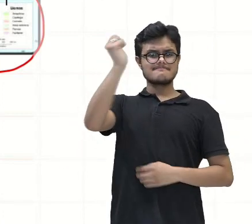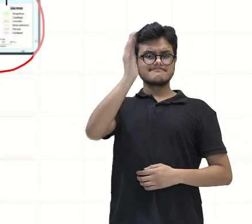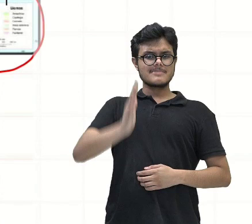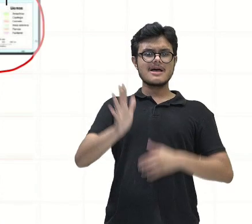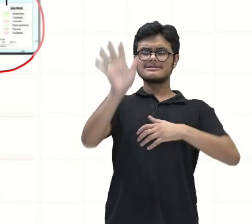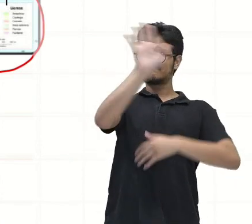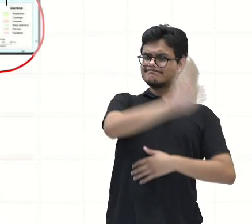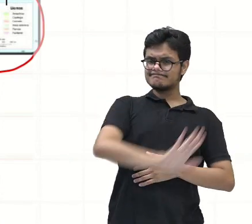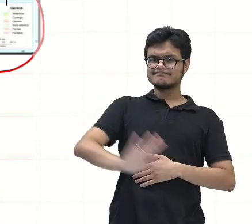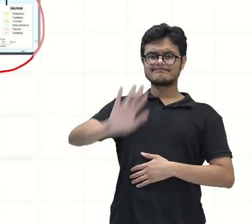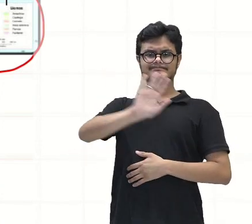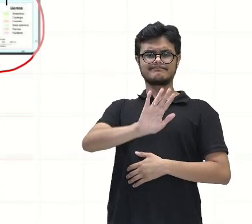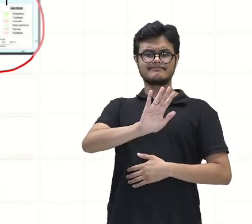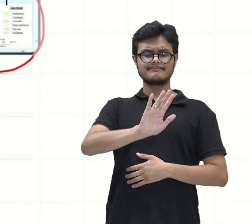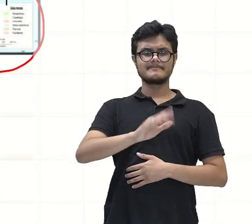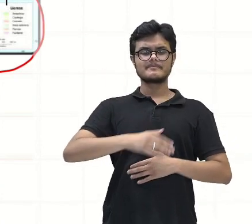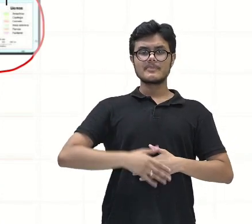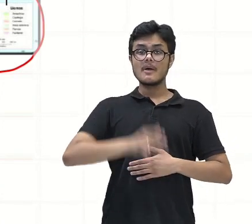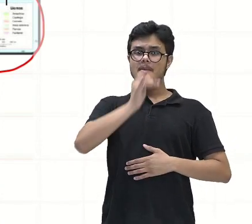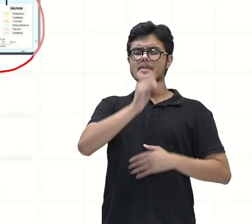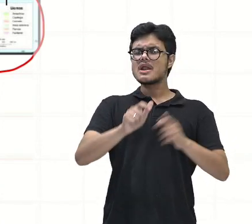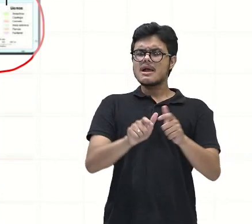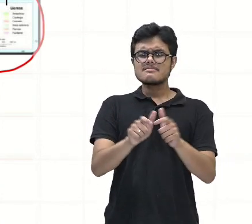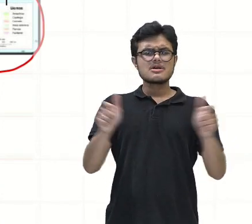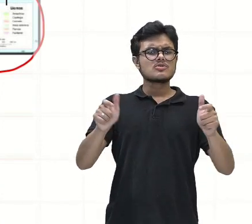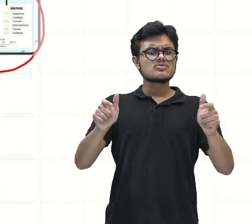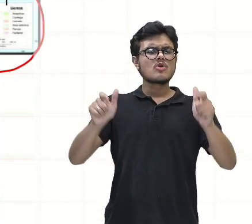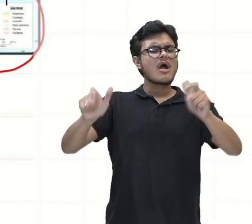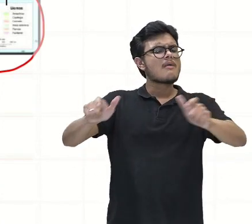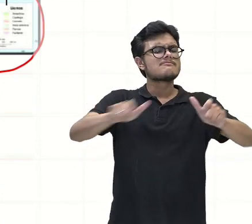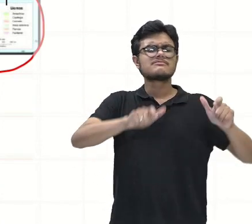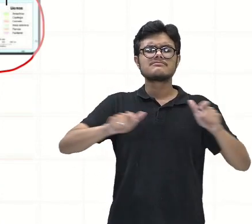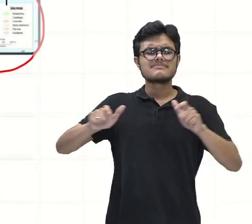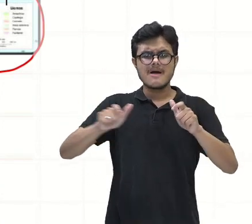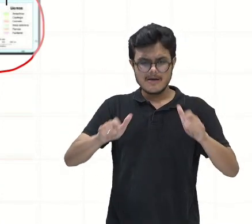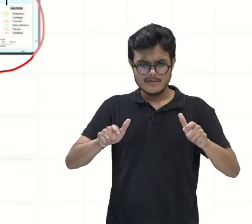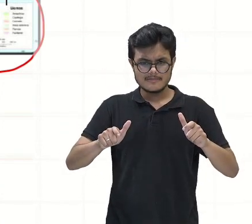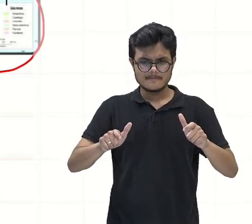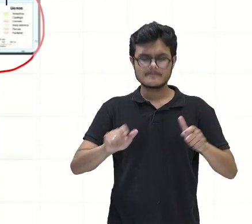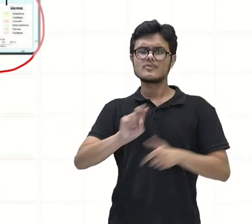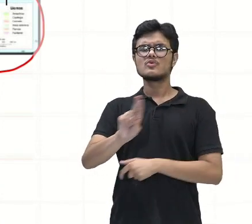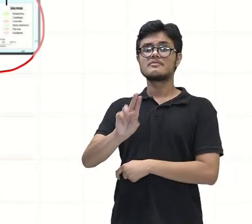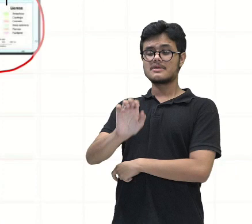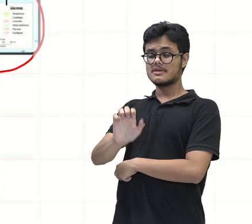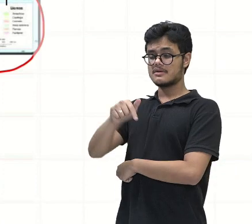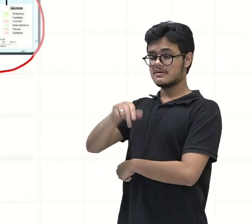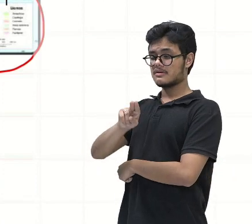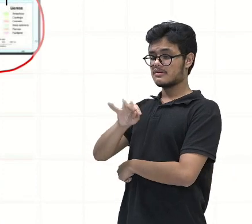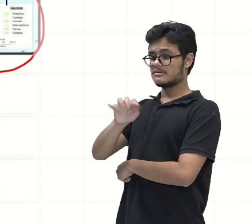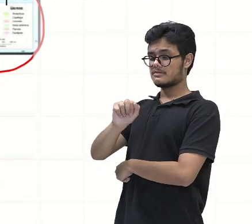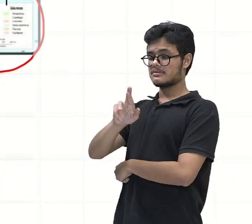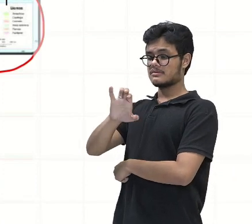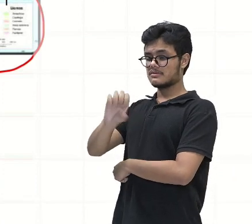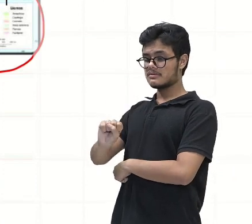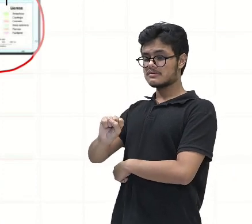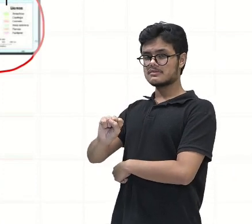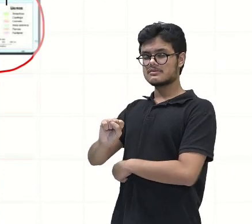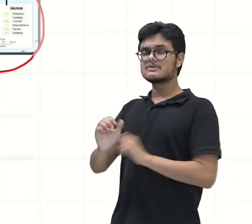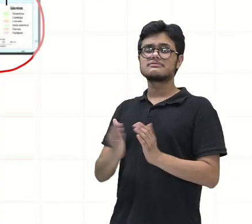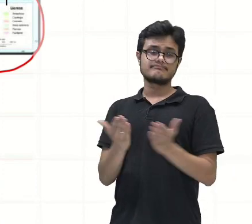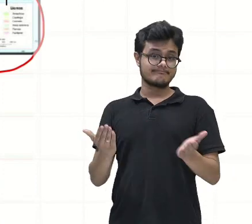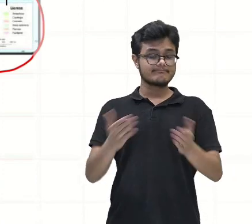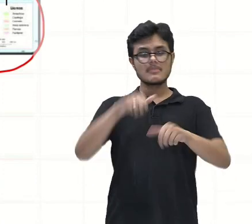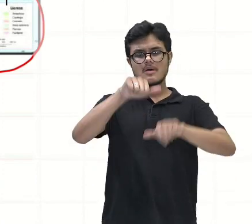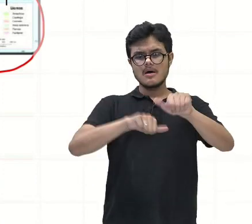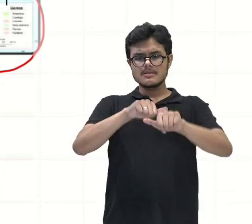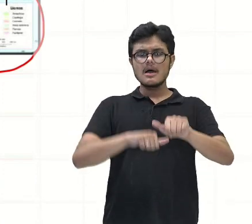brasileiro em hectares né a eh a área deles em hectares e a gente pode observar analisando